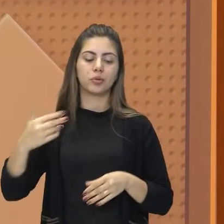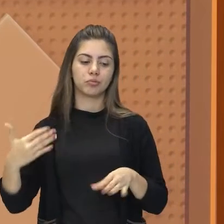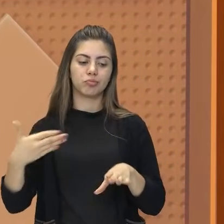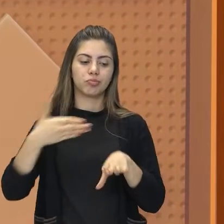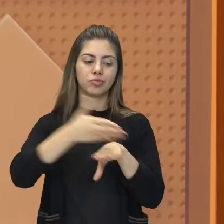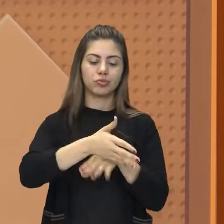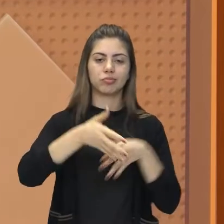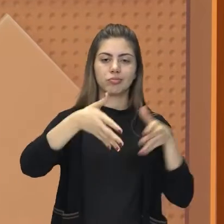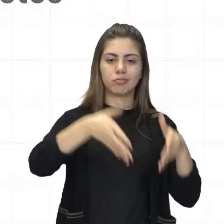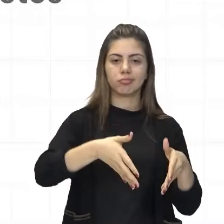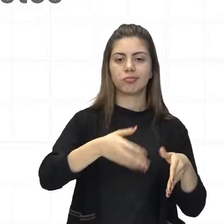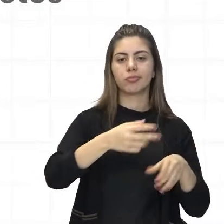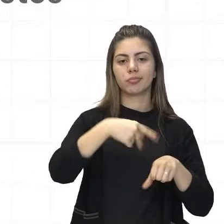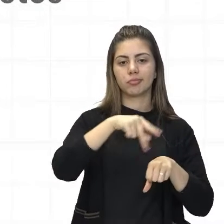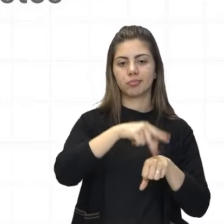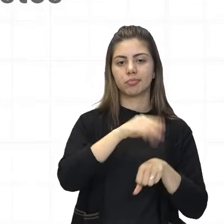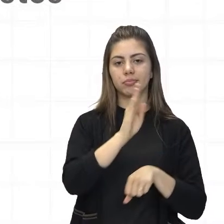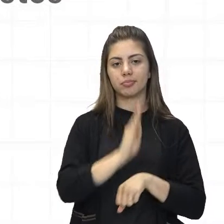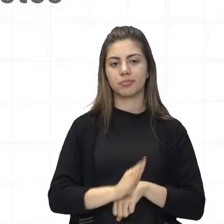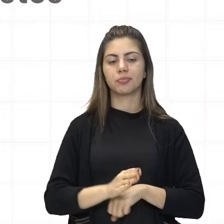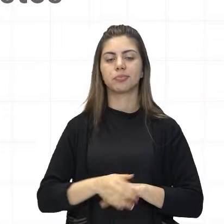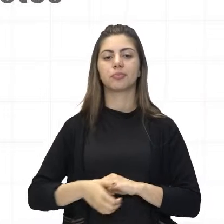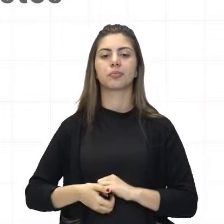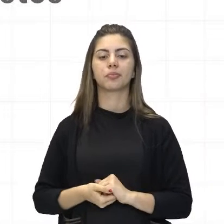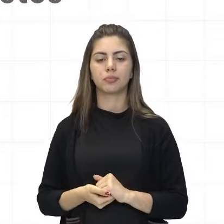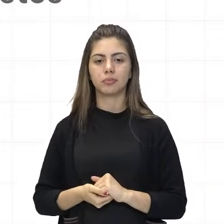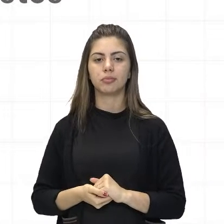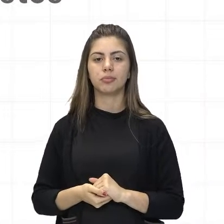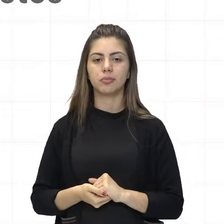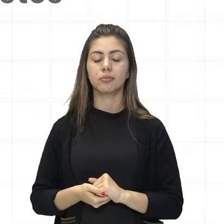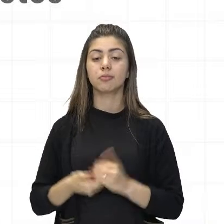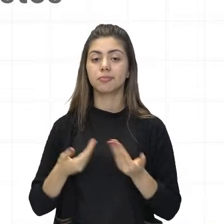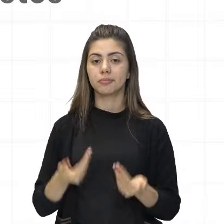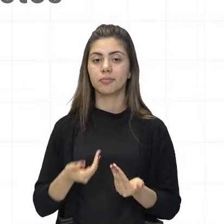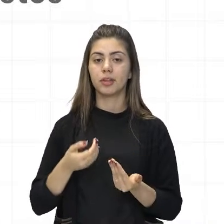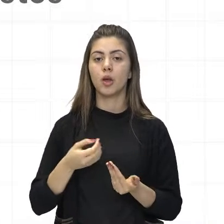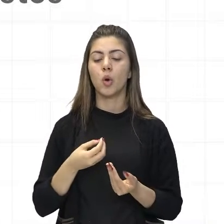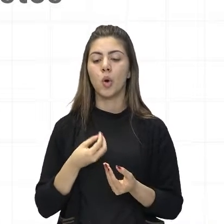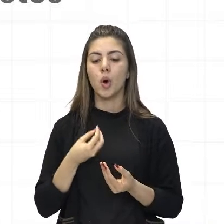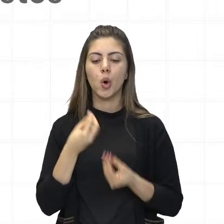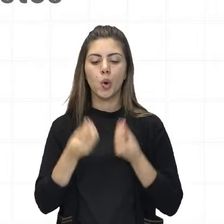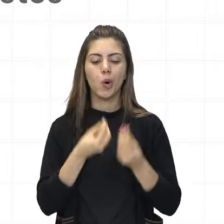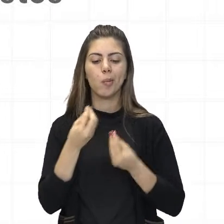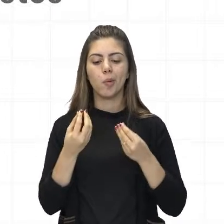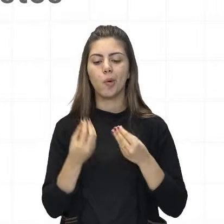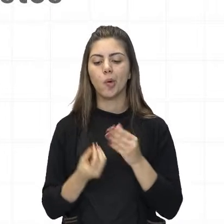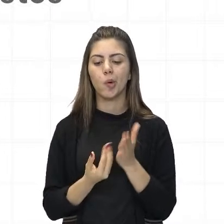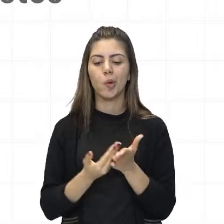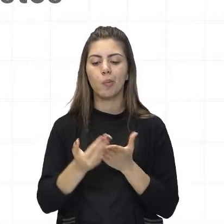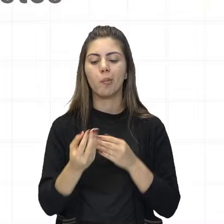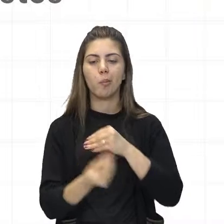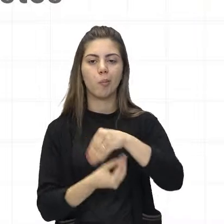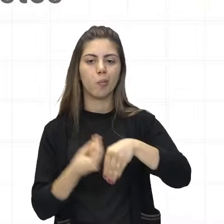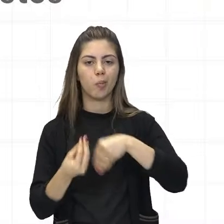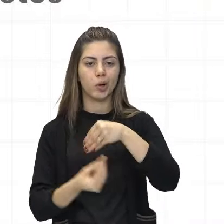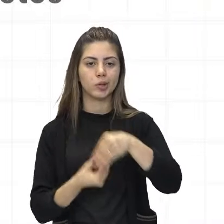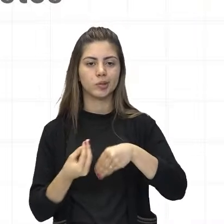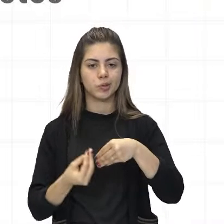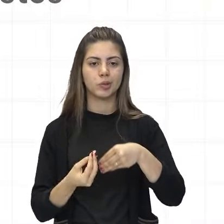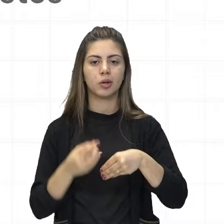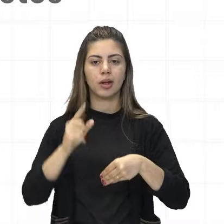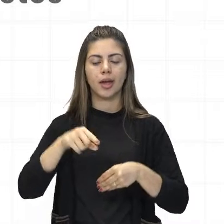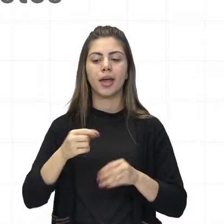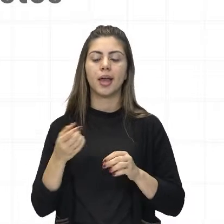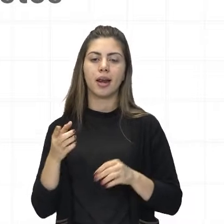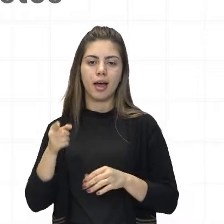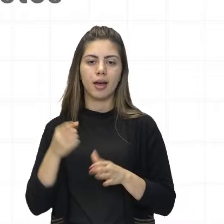território brasileiro. Vamos ver. Então, o marco inicial dessa miscigenação do povo brasileiro vai ocorrer com a chegada